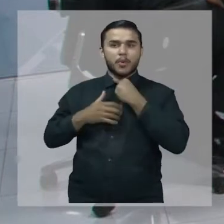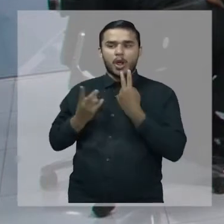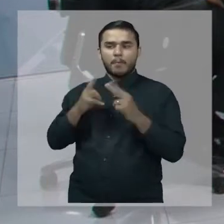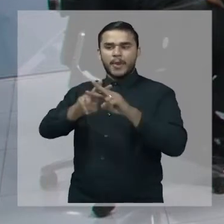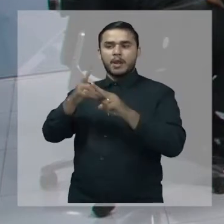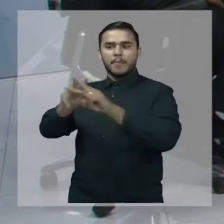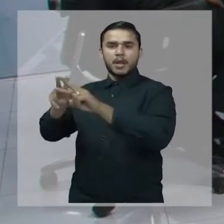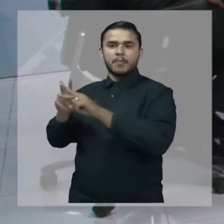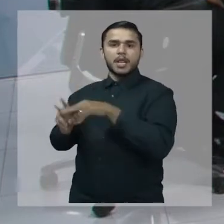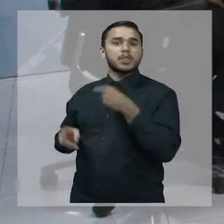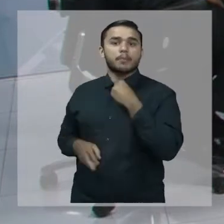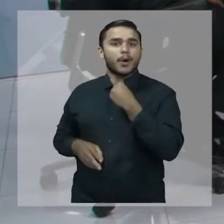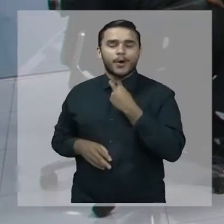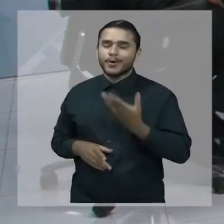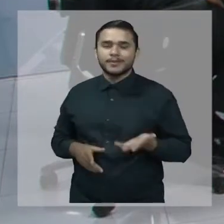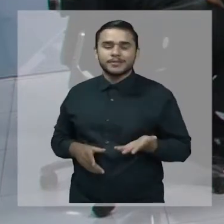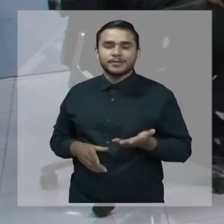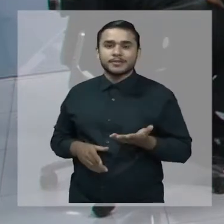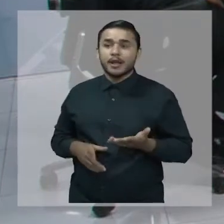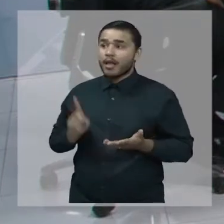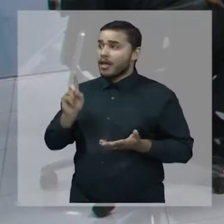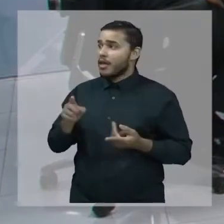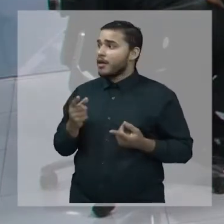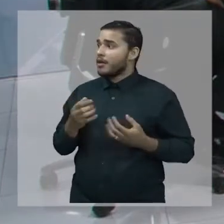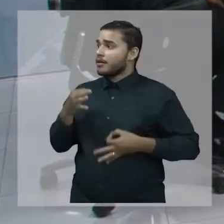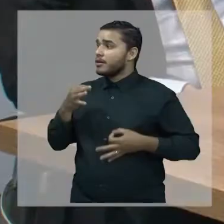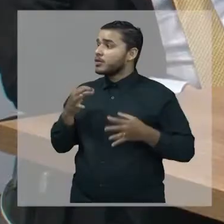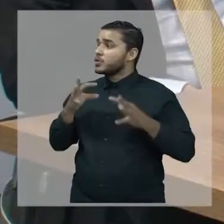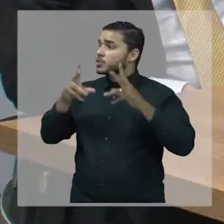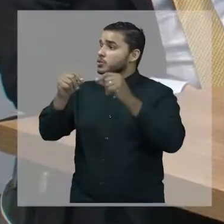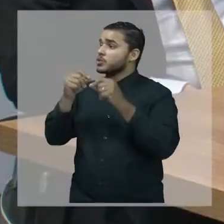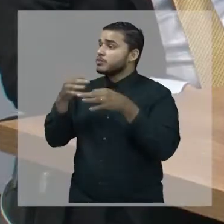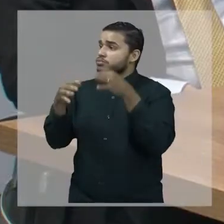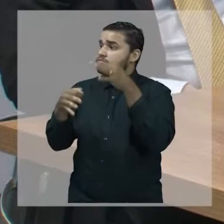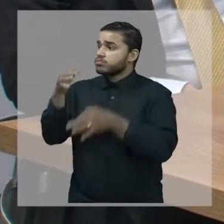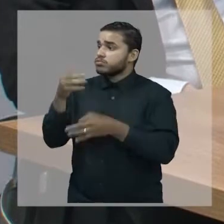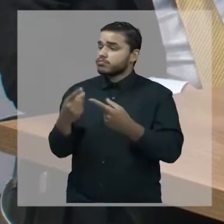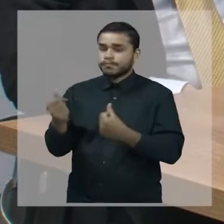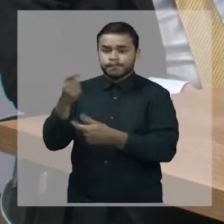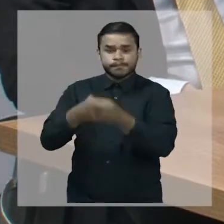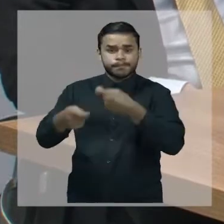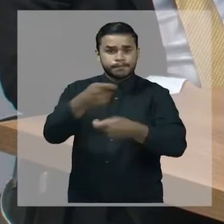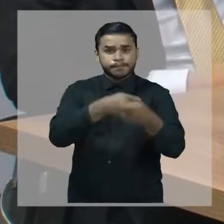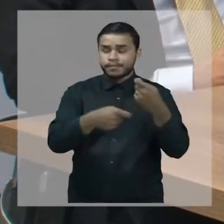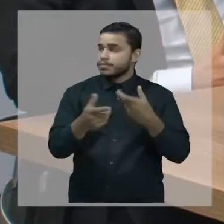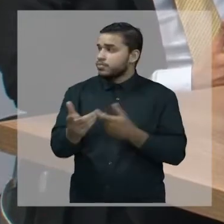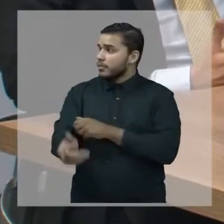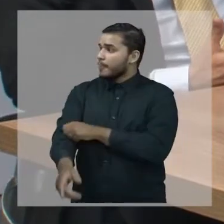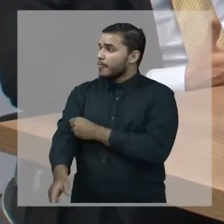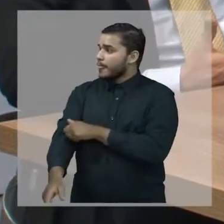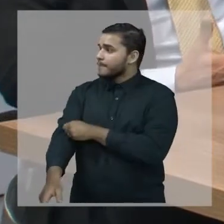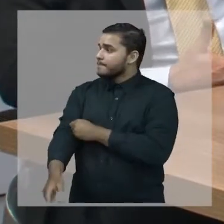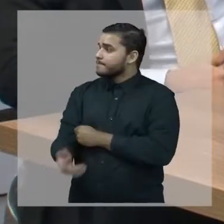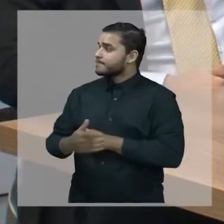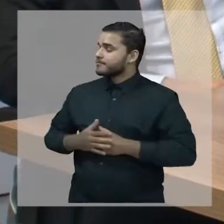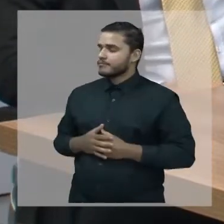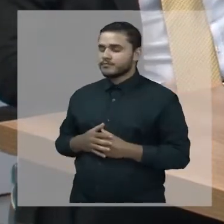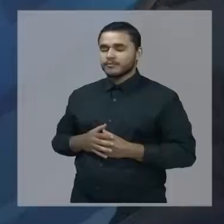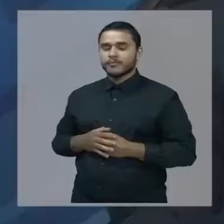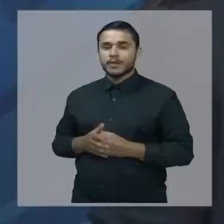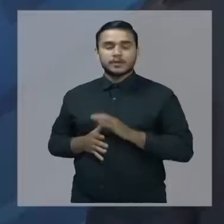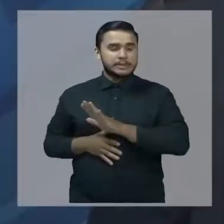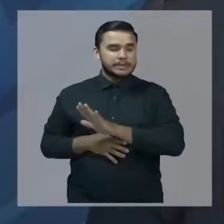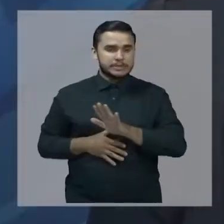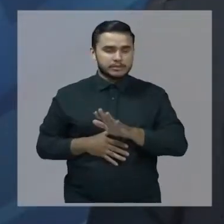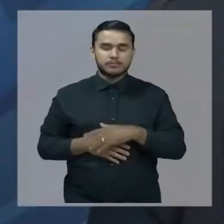para fracassar. Então não vamos mexer nessas pessoas. Ele- Porque ele tá pedindo mercado, permissão cadê a pra responsabilidade do mercado, Não, mas Maia? o mercado lá é eu quero O colocar- Arnaldo está bravo. pedindo permissão